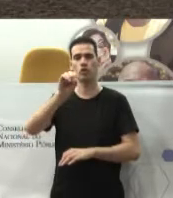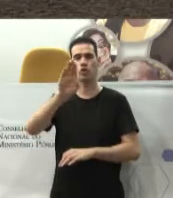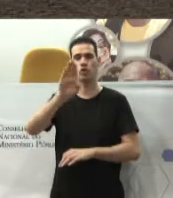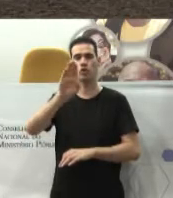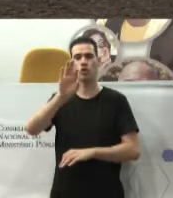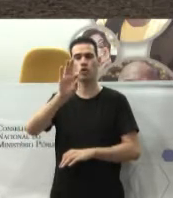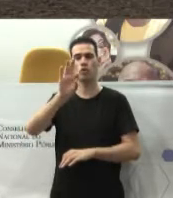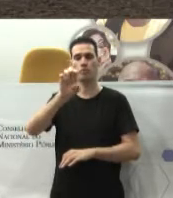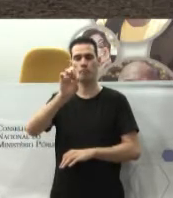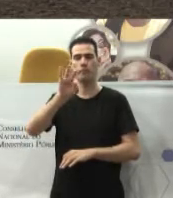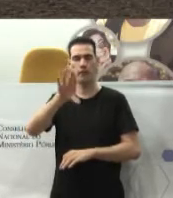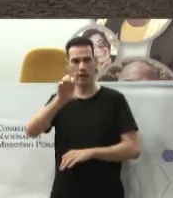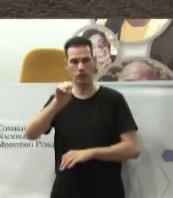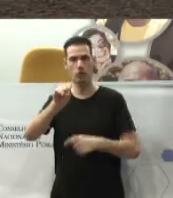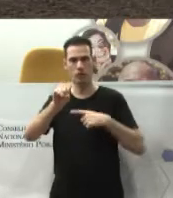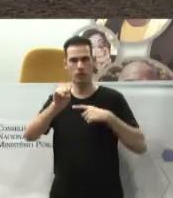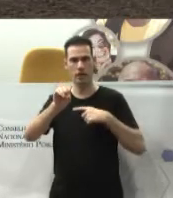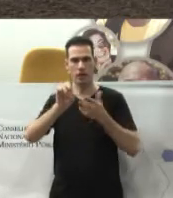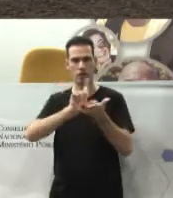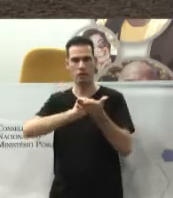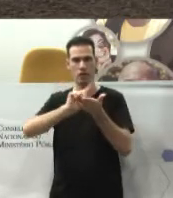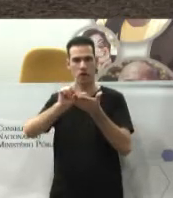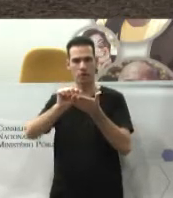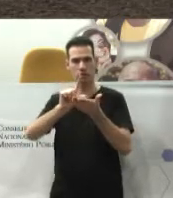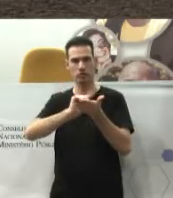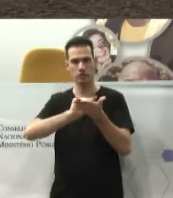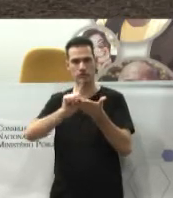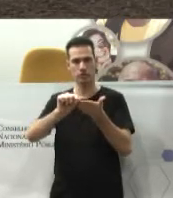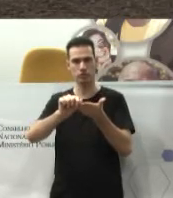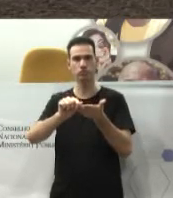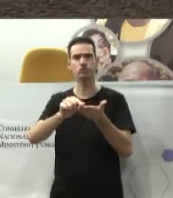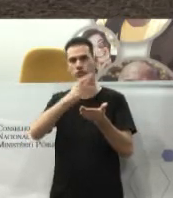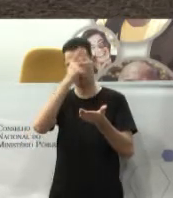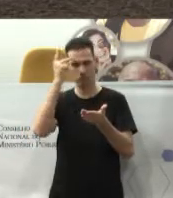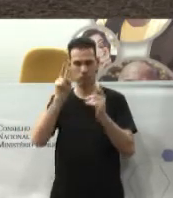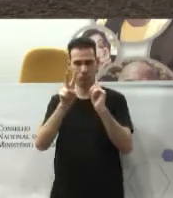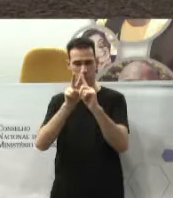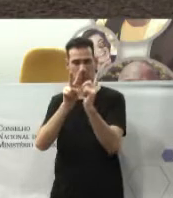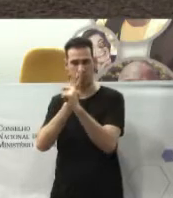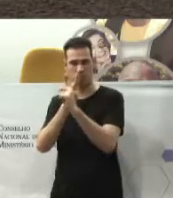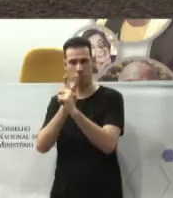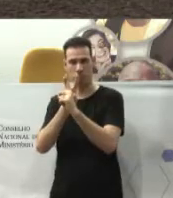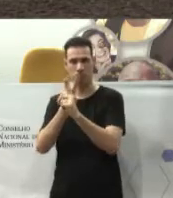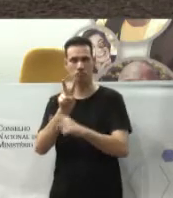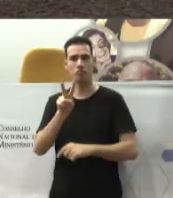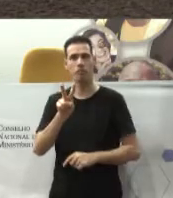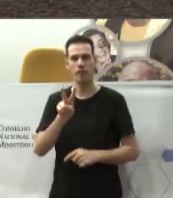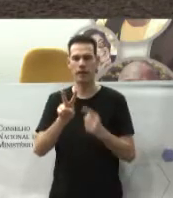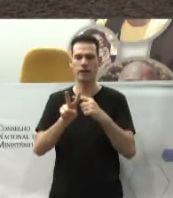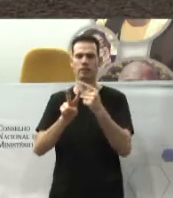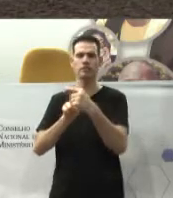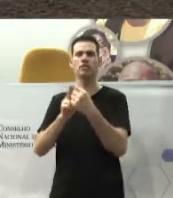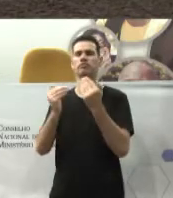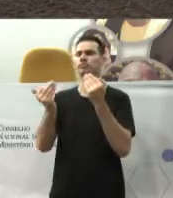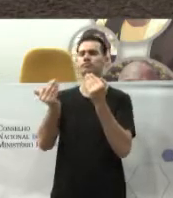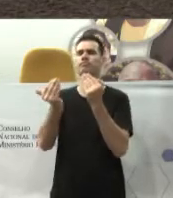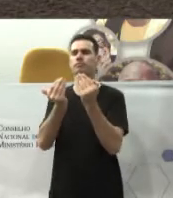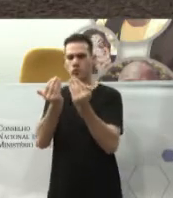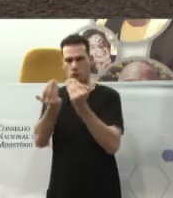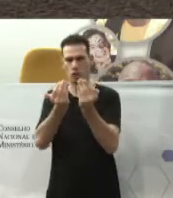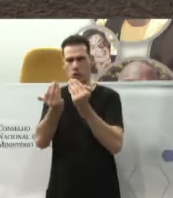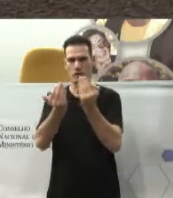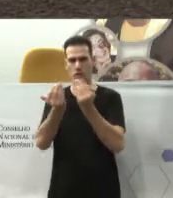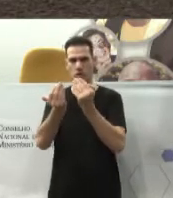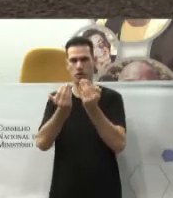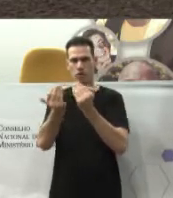um artigo de dois autores chamado Gauri e Brinks, e esses autores fizeram uma comparação